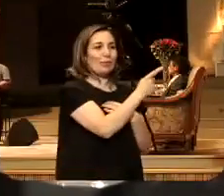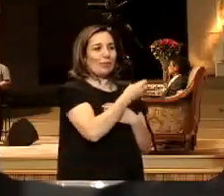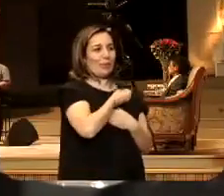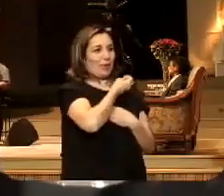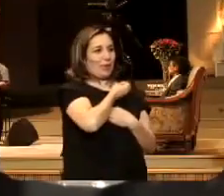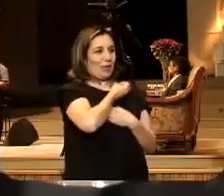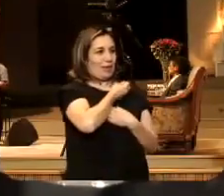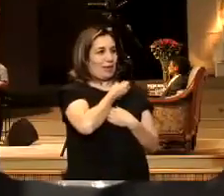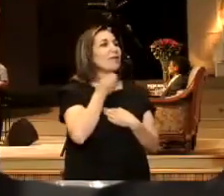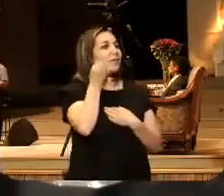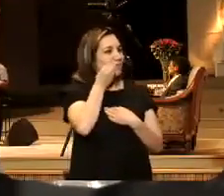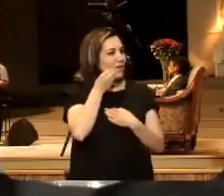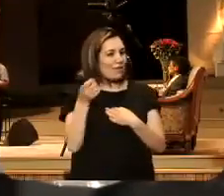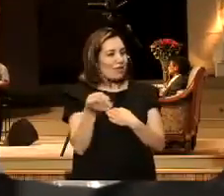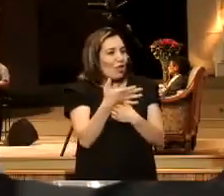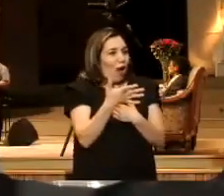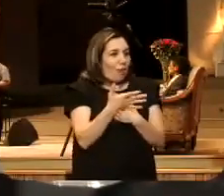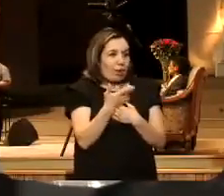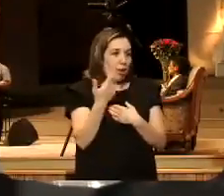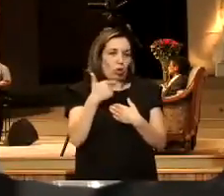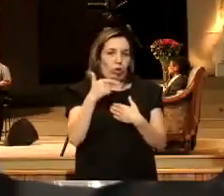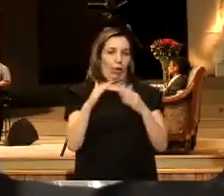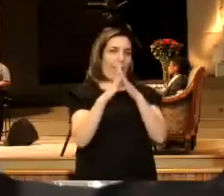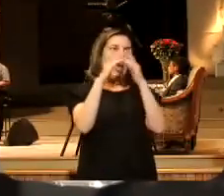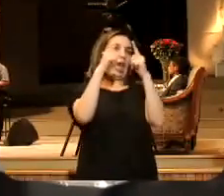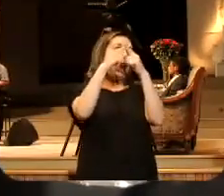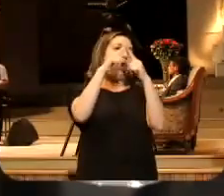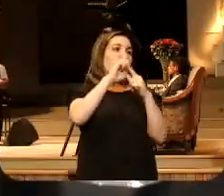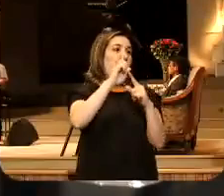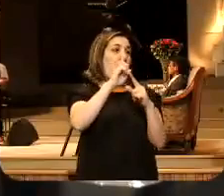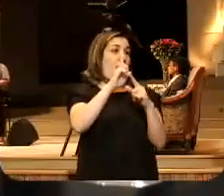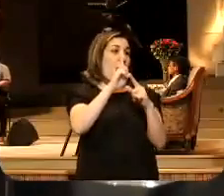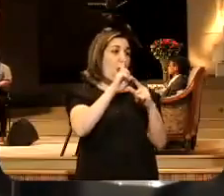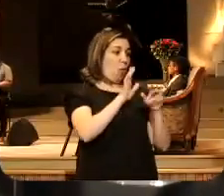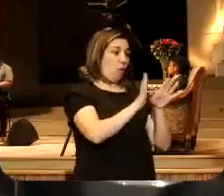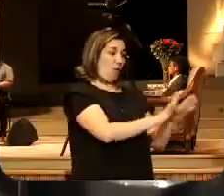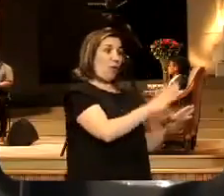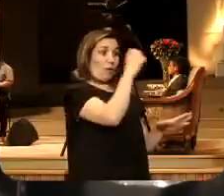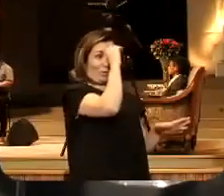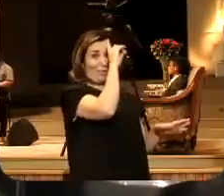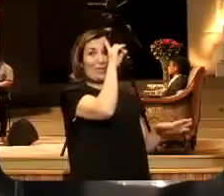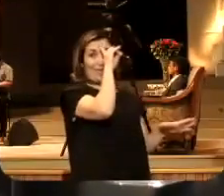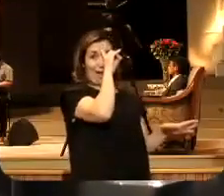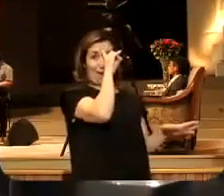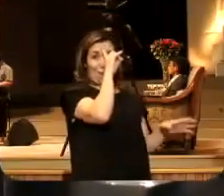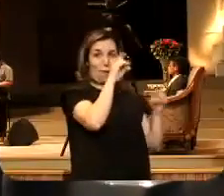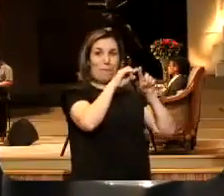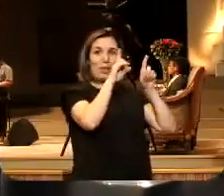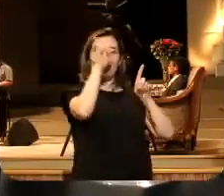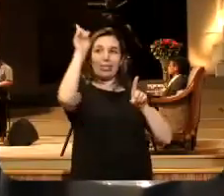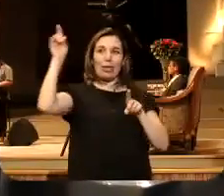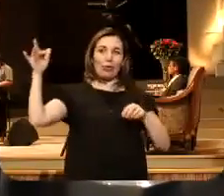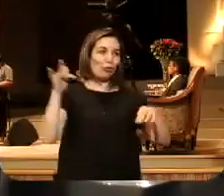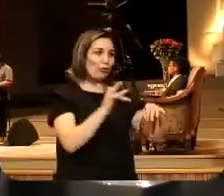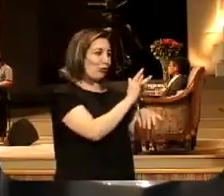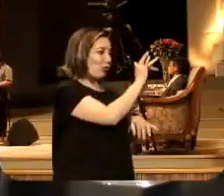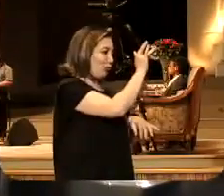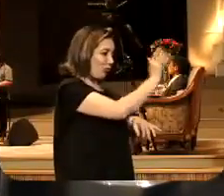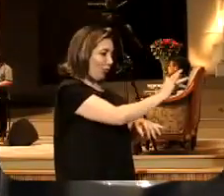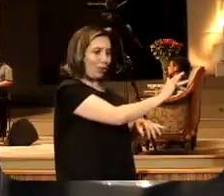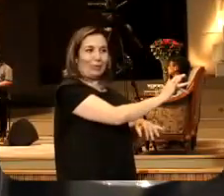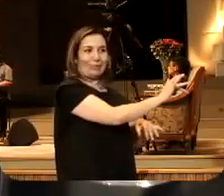extraordinária. Nós não estávamos numa igreja. Nós estávamos dentro de um hospital. E então ele olhou para a esposa